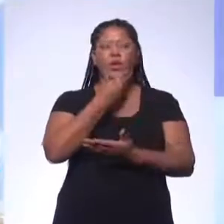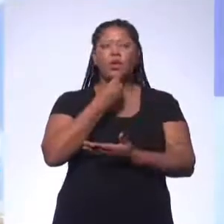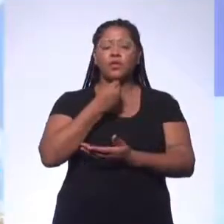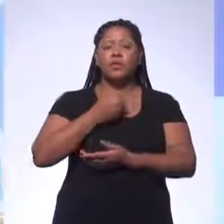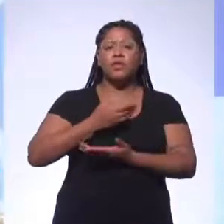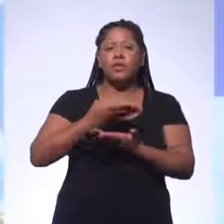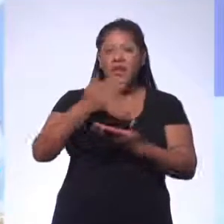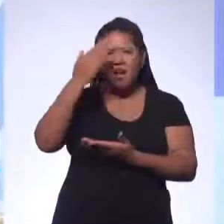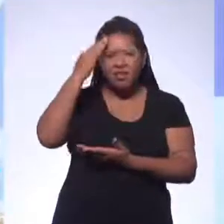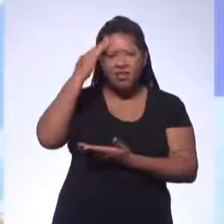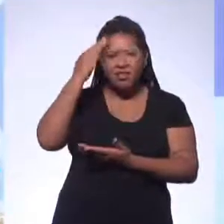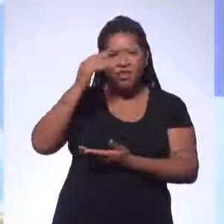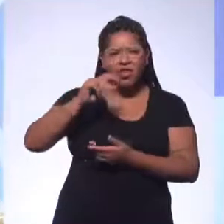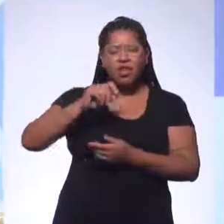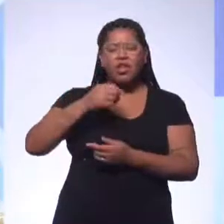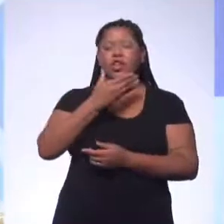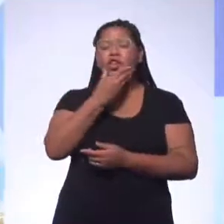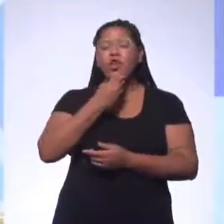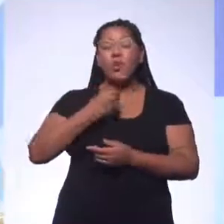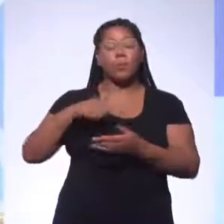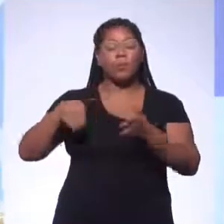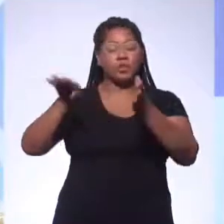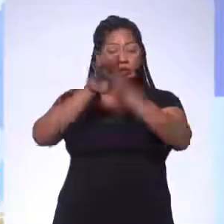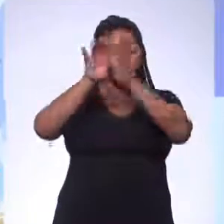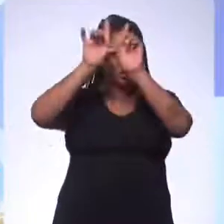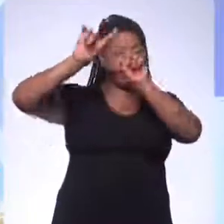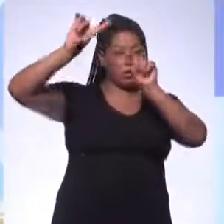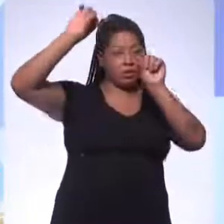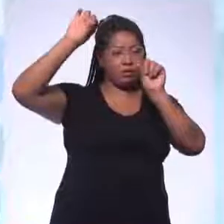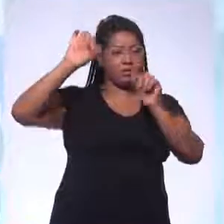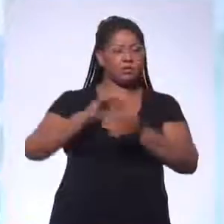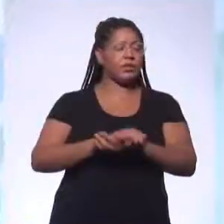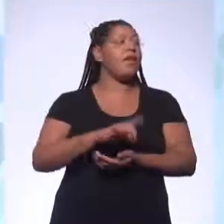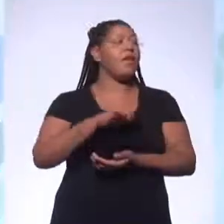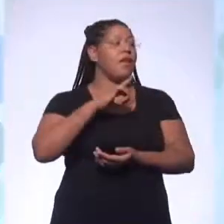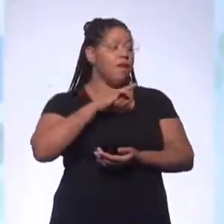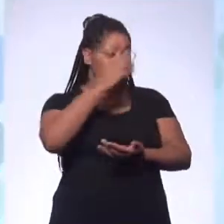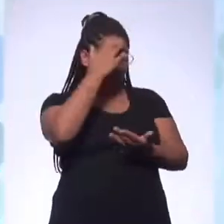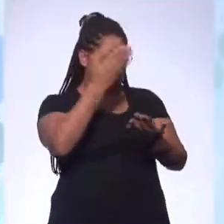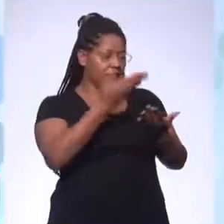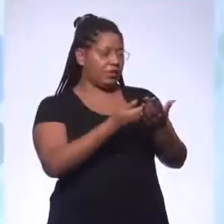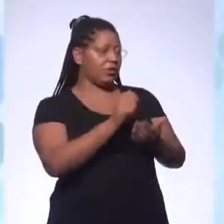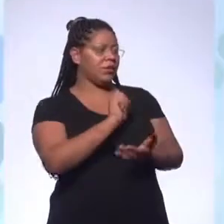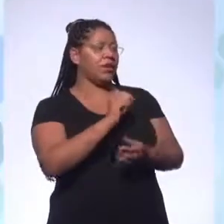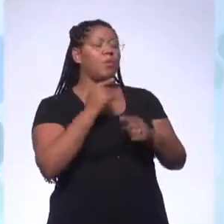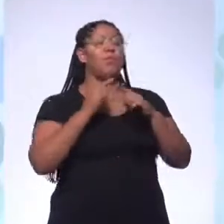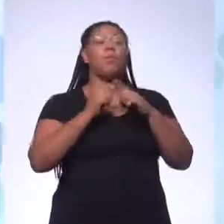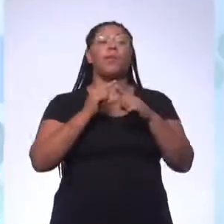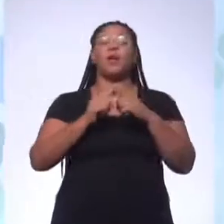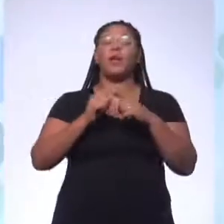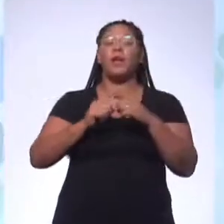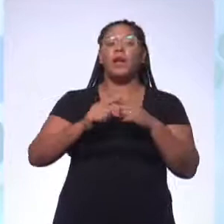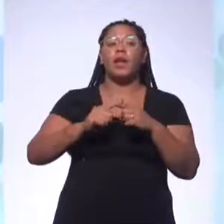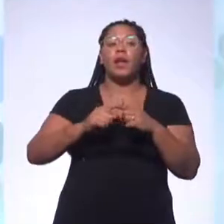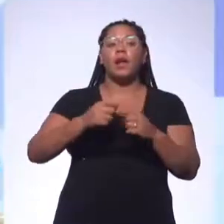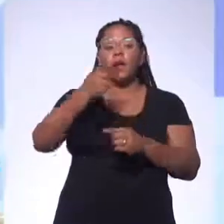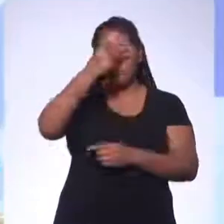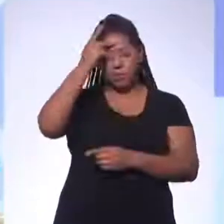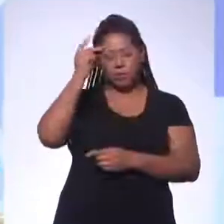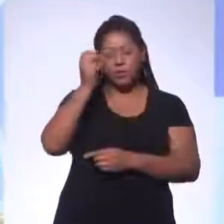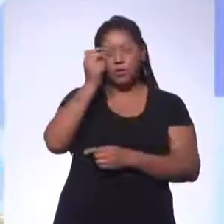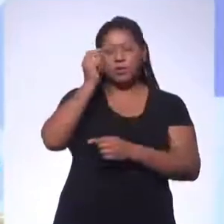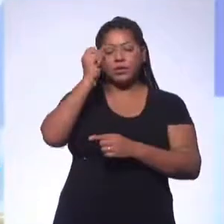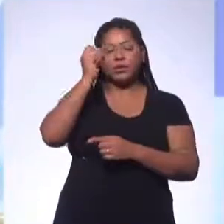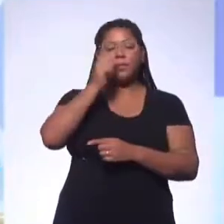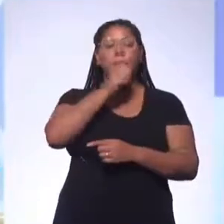acredito. Tem pessoas que duvidam, né? Eu acredito. Tem os mais antigos às vezes falam assim, olha, será que foi, será né? que